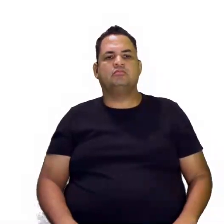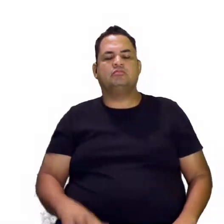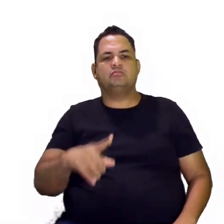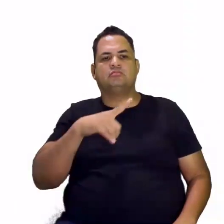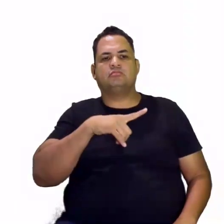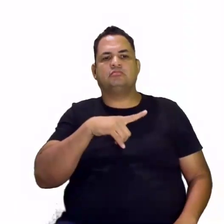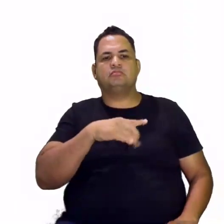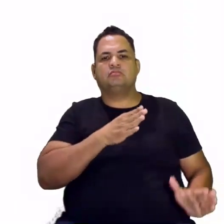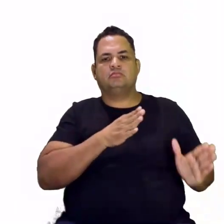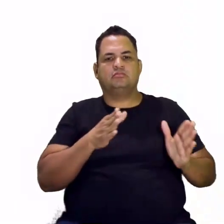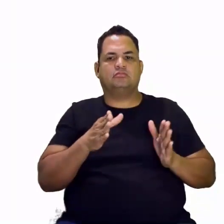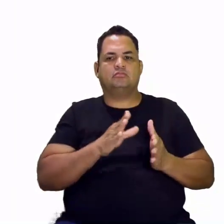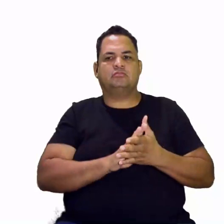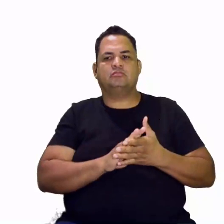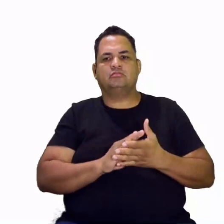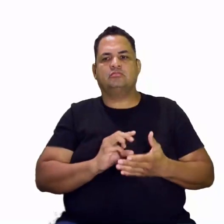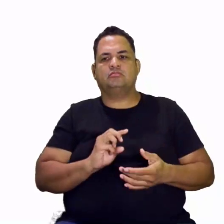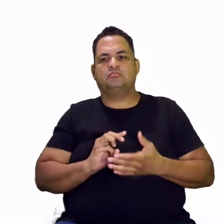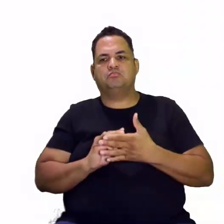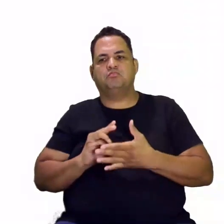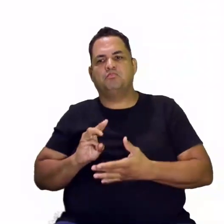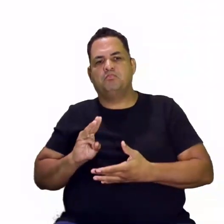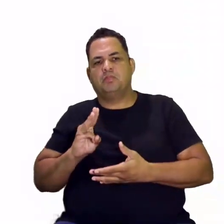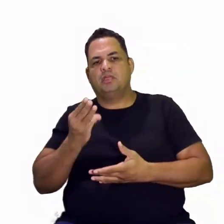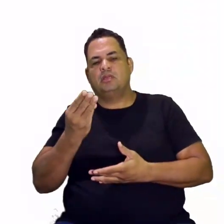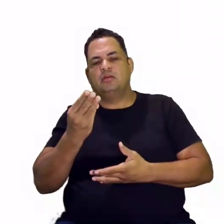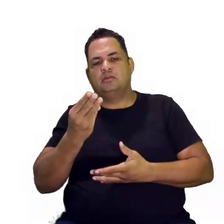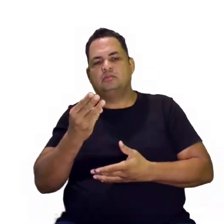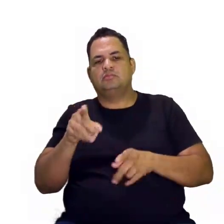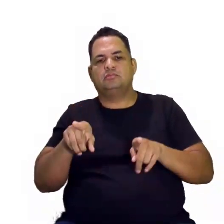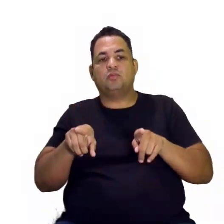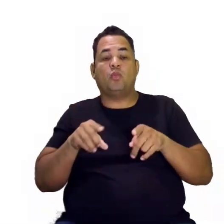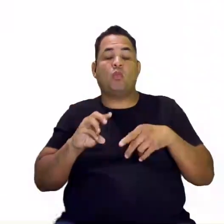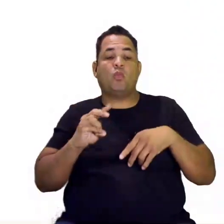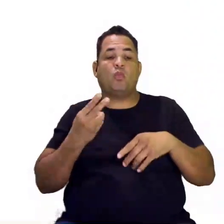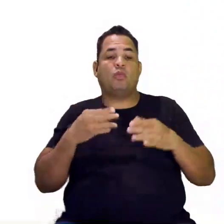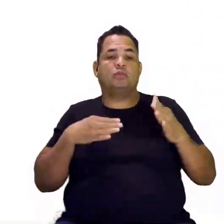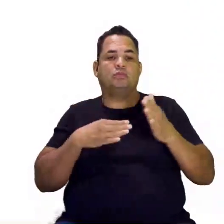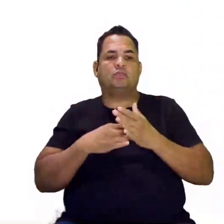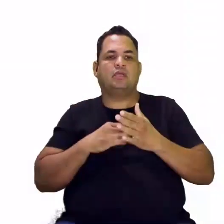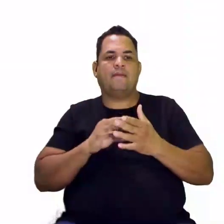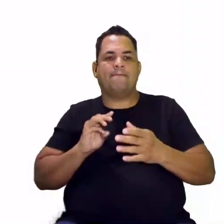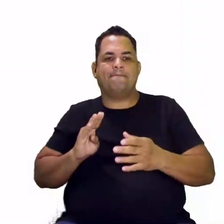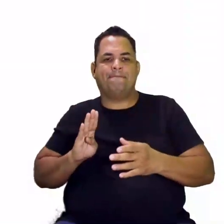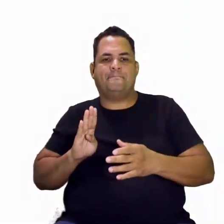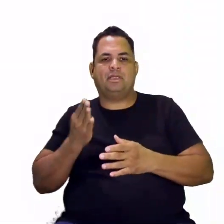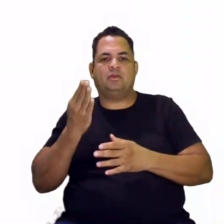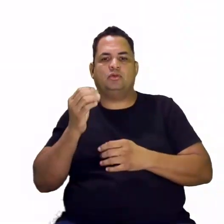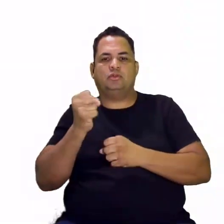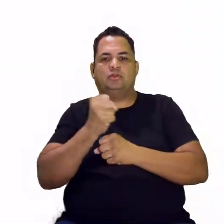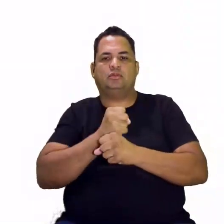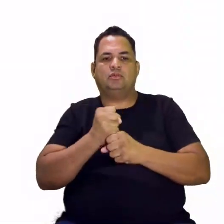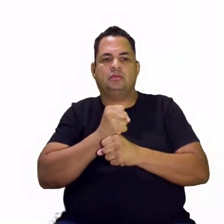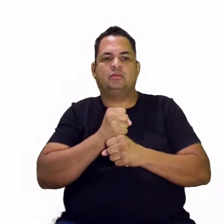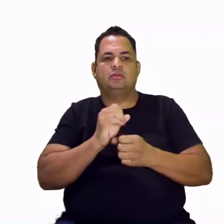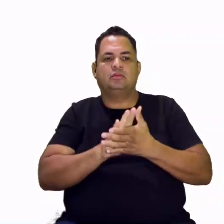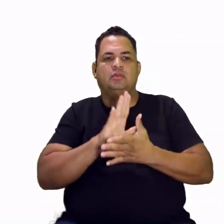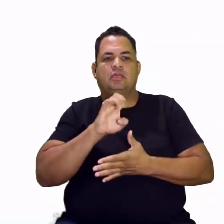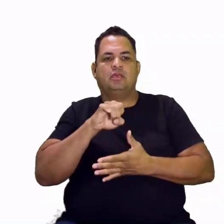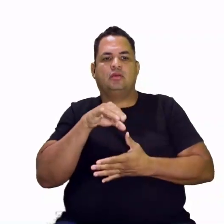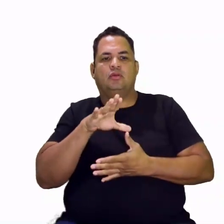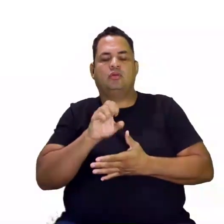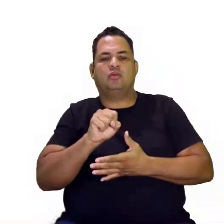costuma ser medido nos milhões ou até bilhões de anos e que é dividida em